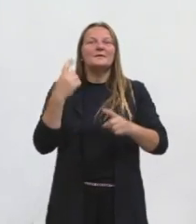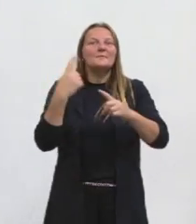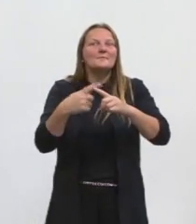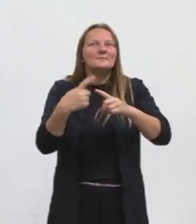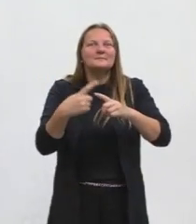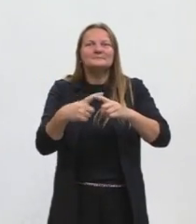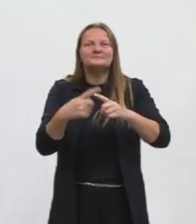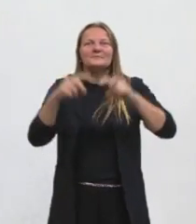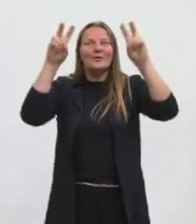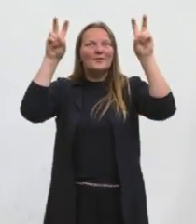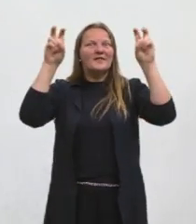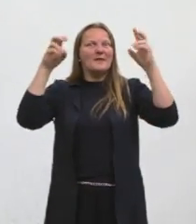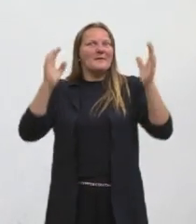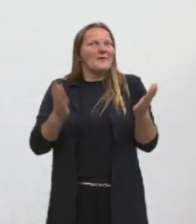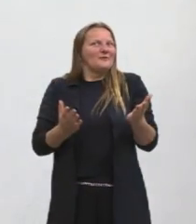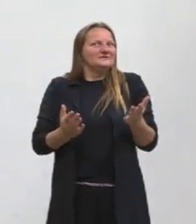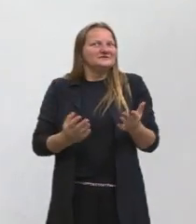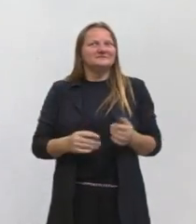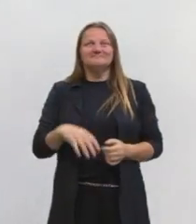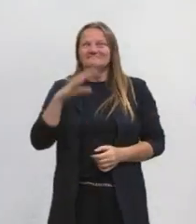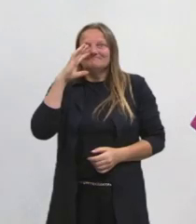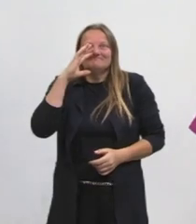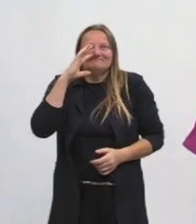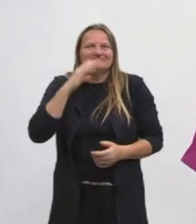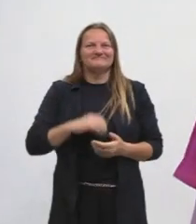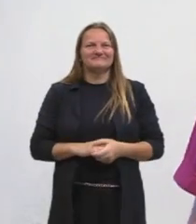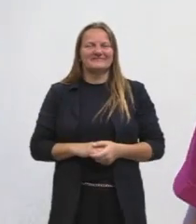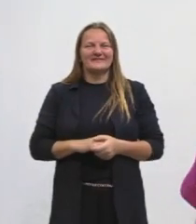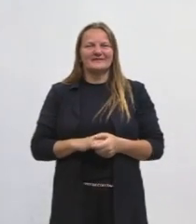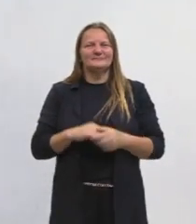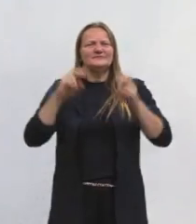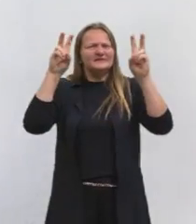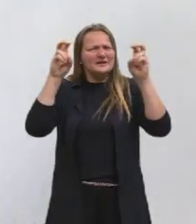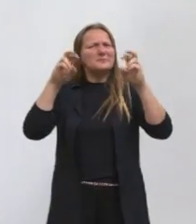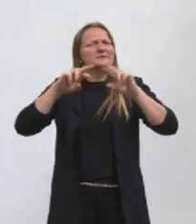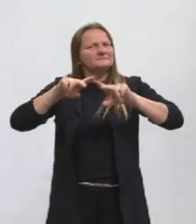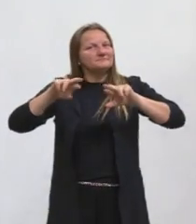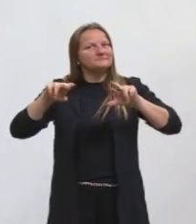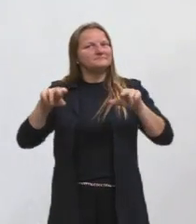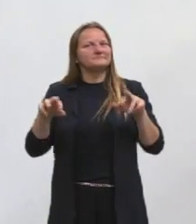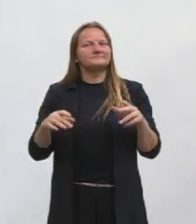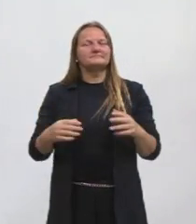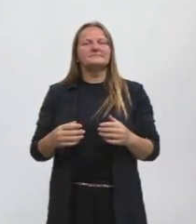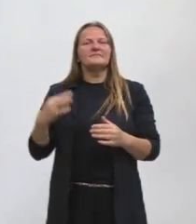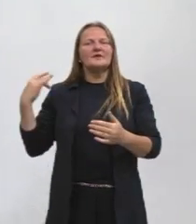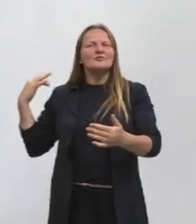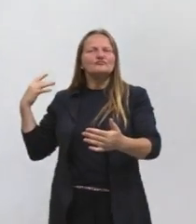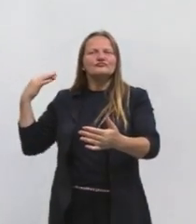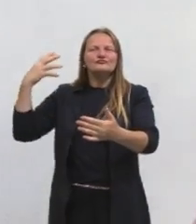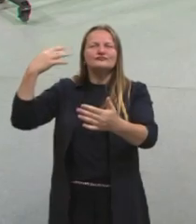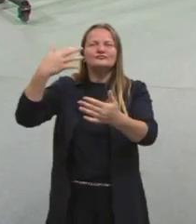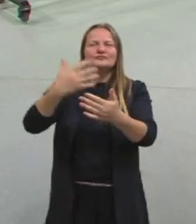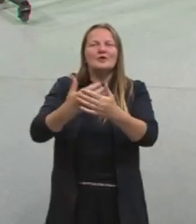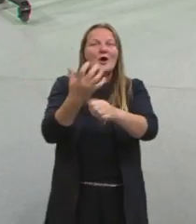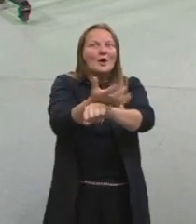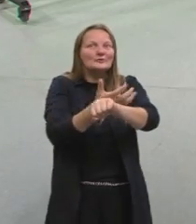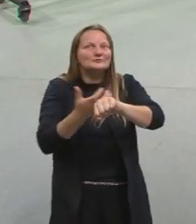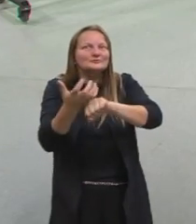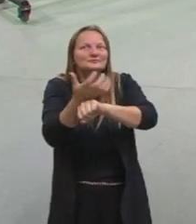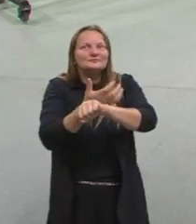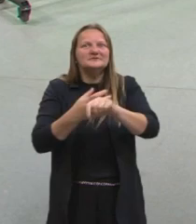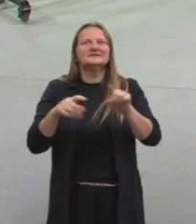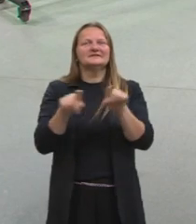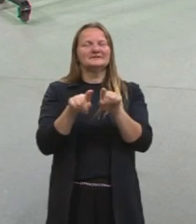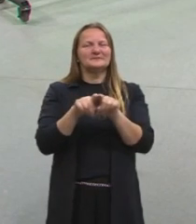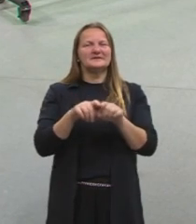o tema de hoje é um tema que assim como tantos outros né atravessa as nossas disciplinas né Luana